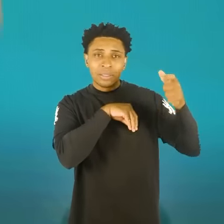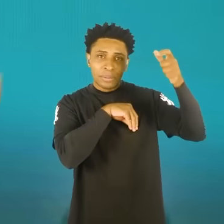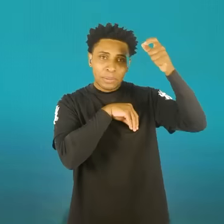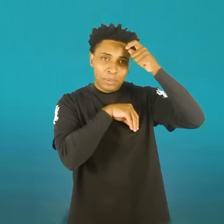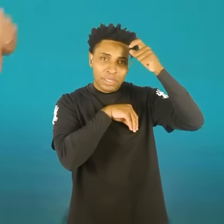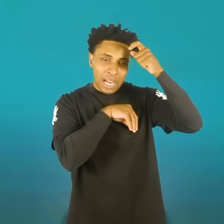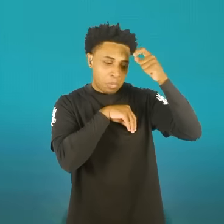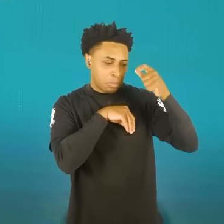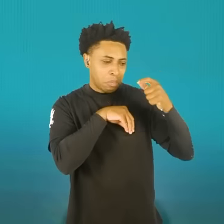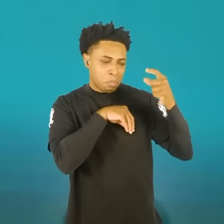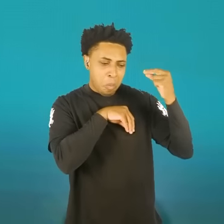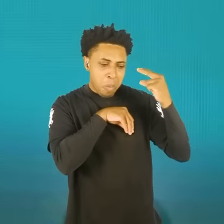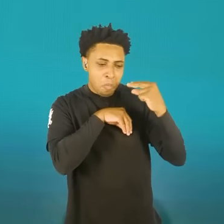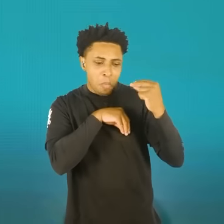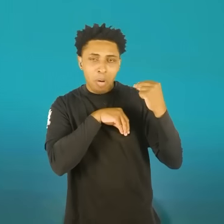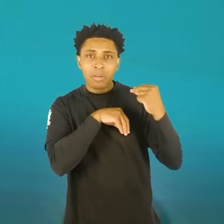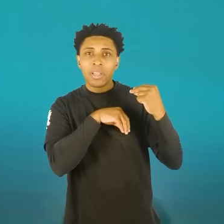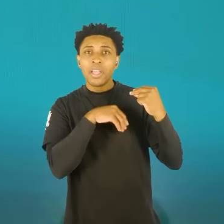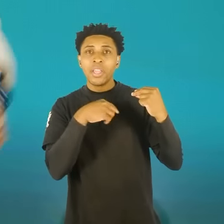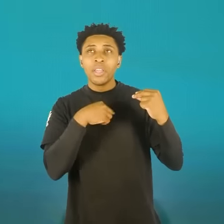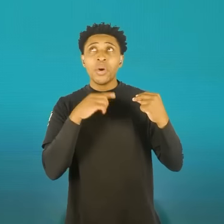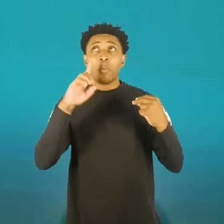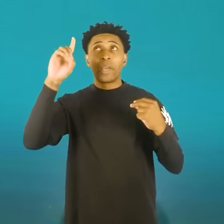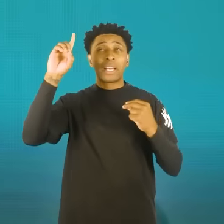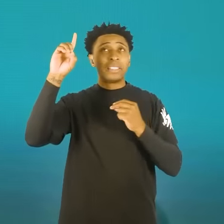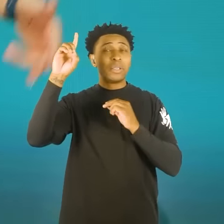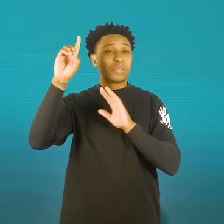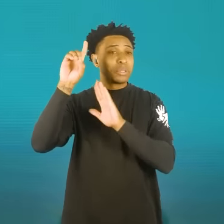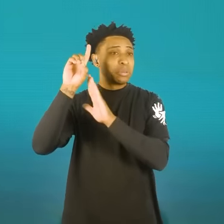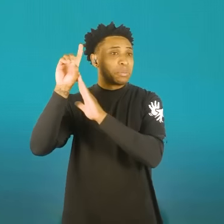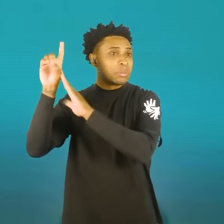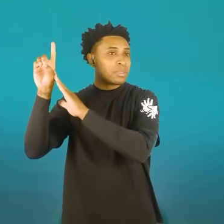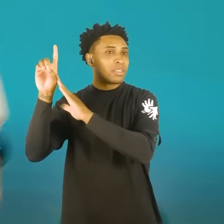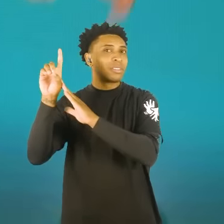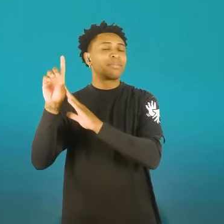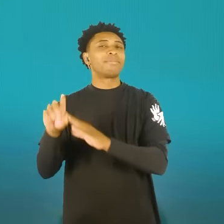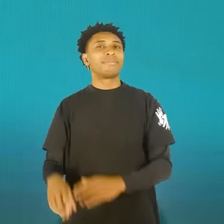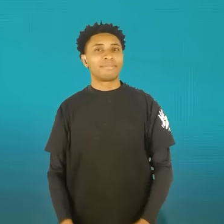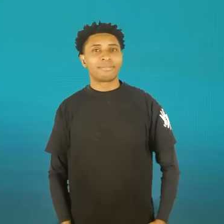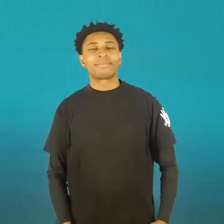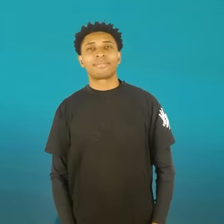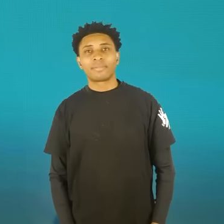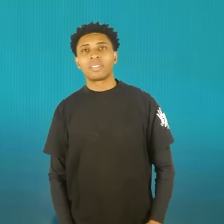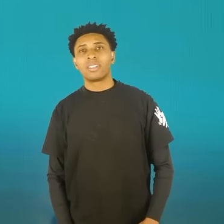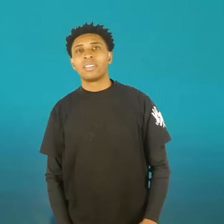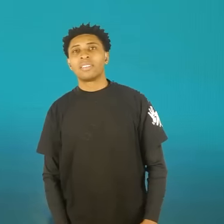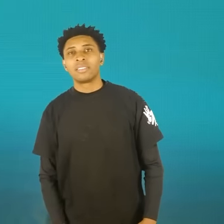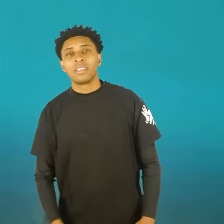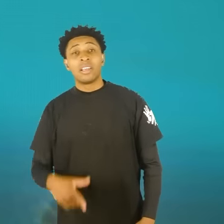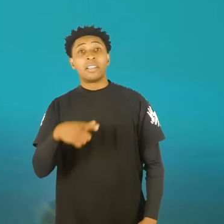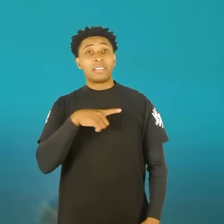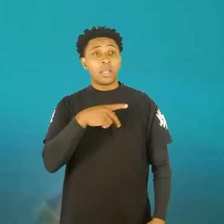não tratamos diante de Deus. Eu já vi pastor se suicidar, eu já vi líder se suicidar. Como é que pode